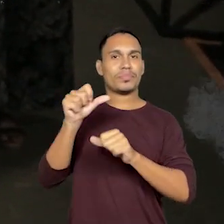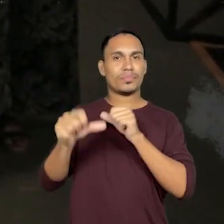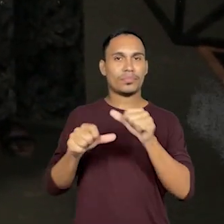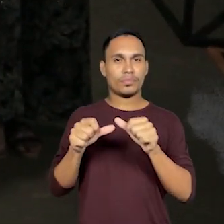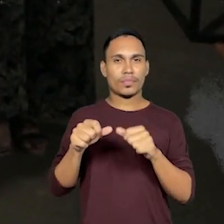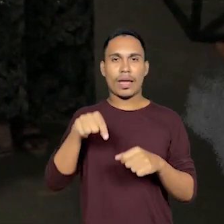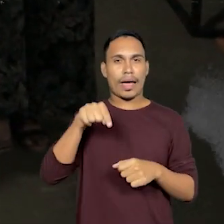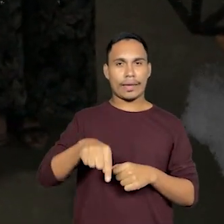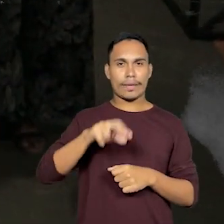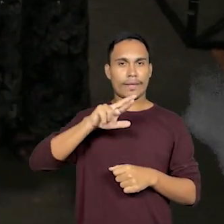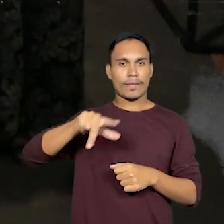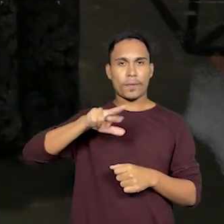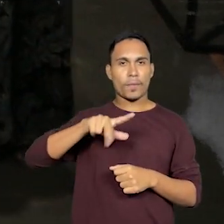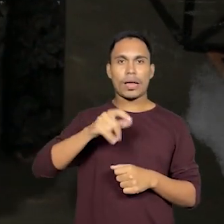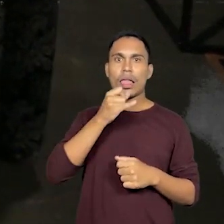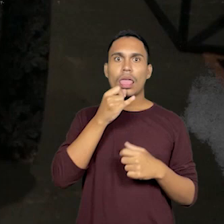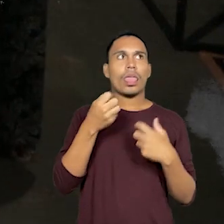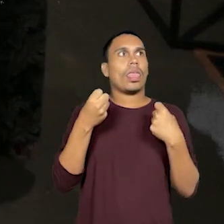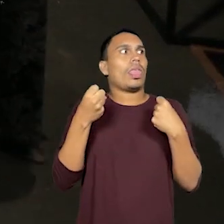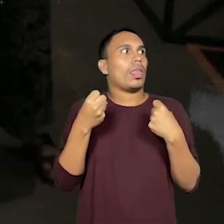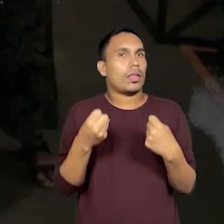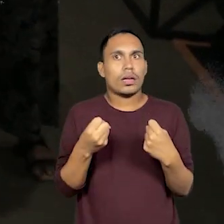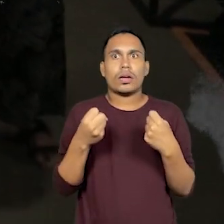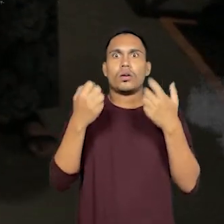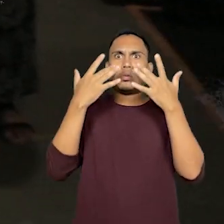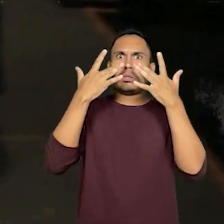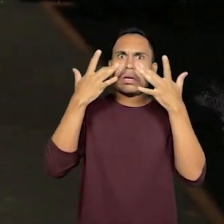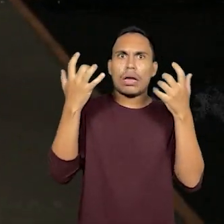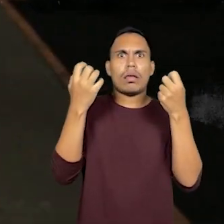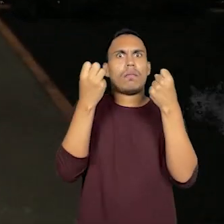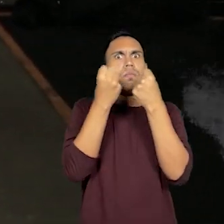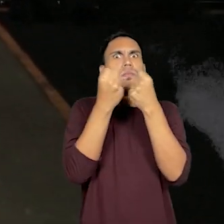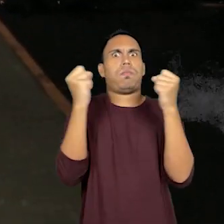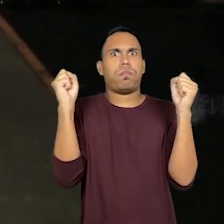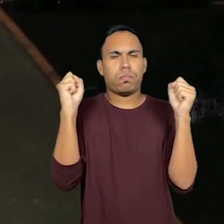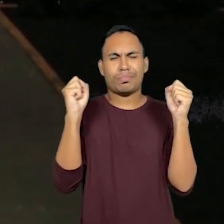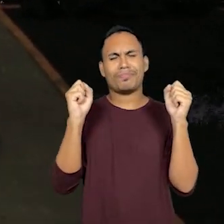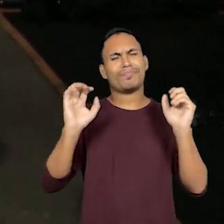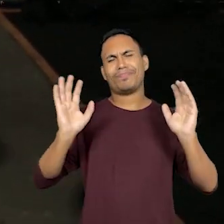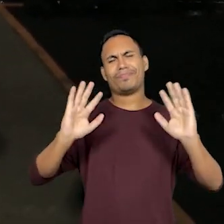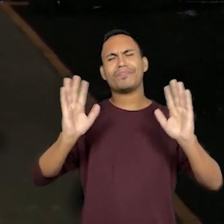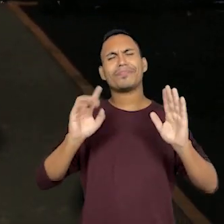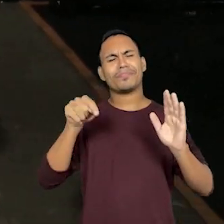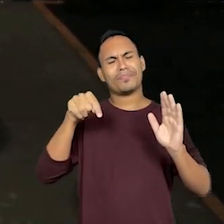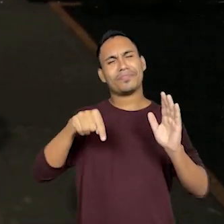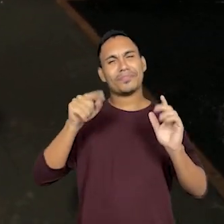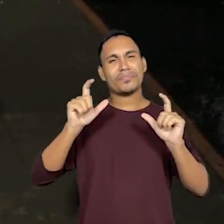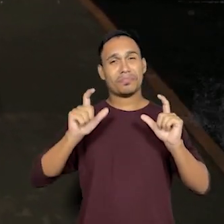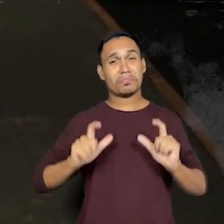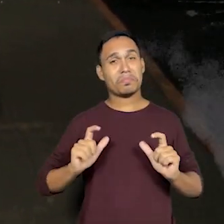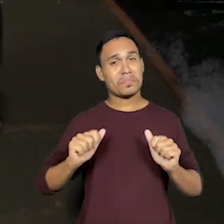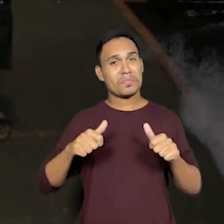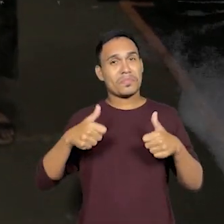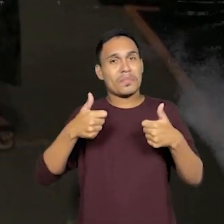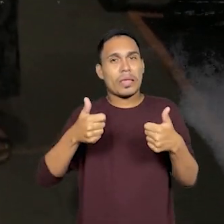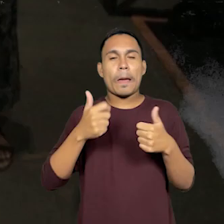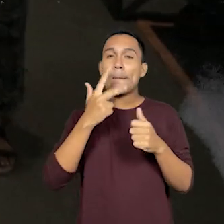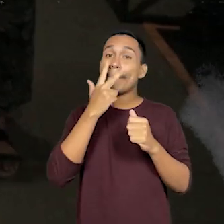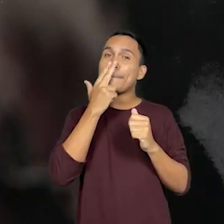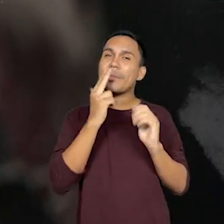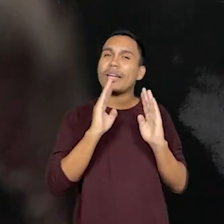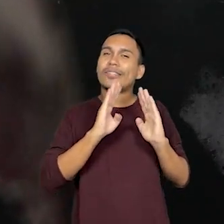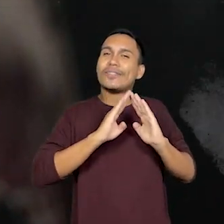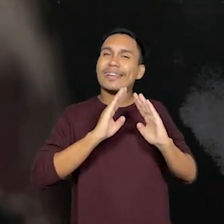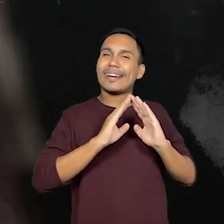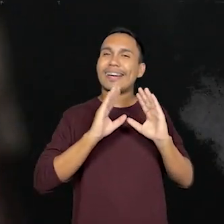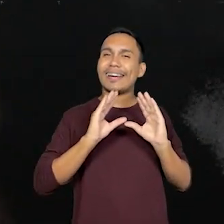elefante branco, né? Diferente de... fez um super teatro, tá aí, agora não vê o que acontece. É o contrário, né? Não mesmo. Ó, tá lá uma casa, os caras foram ocupando,